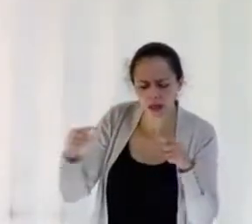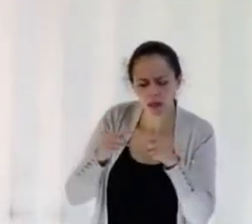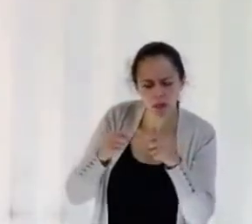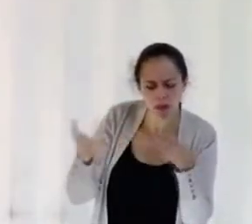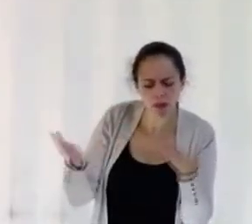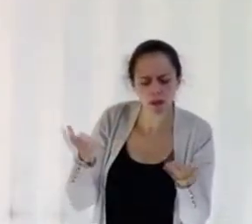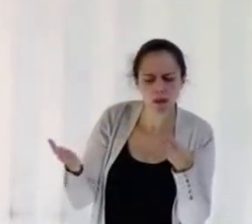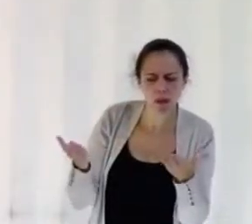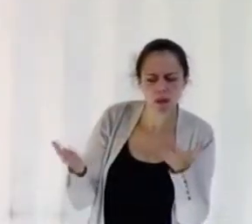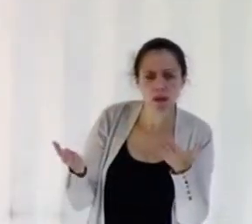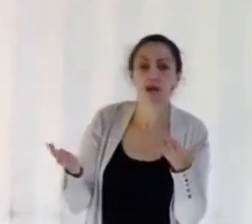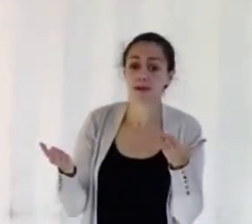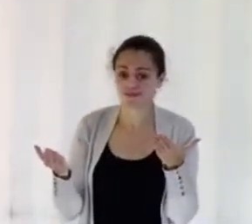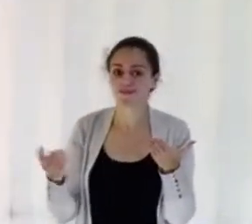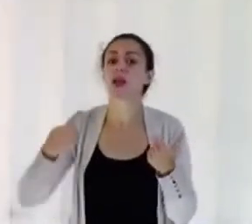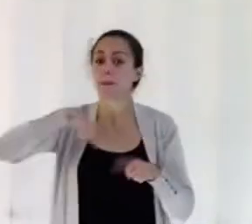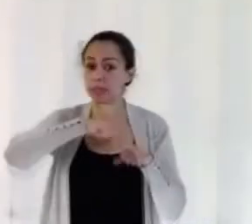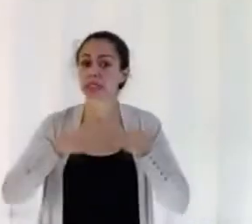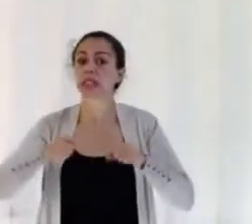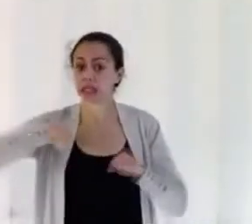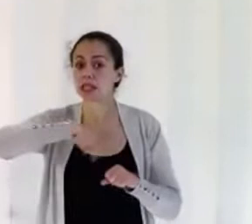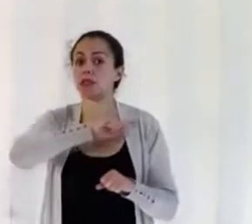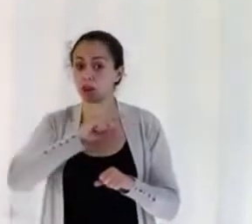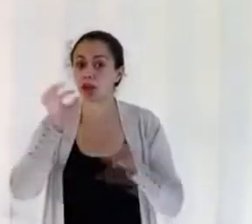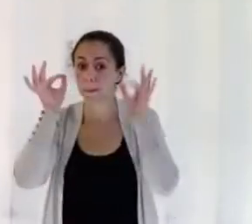têm conduzido boa parte de um rebanho,